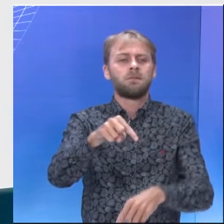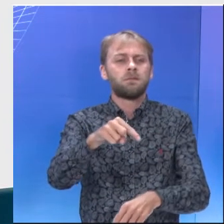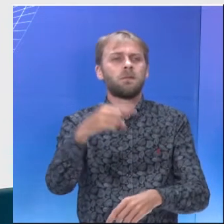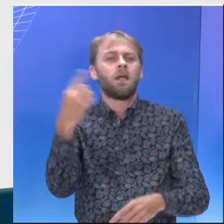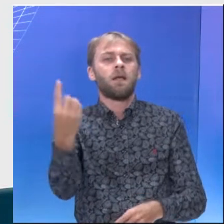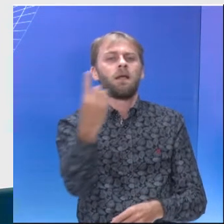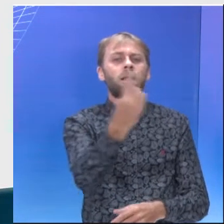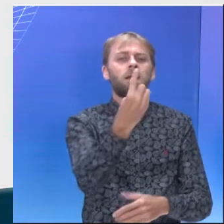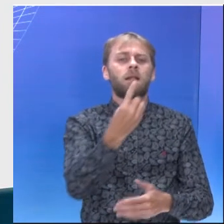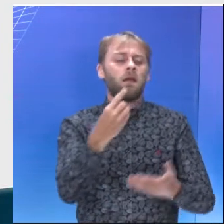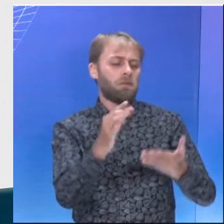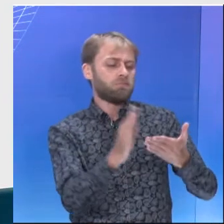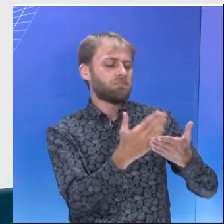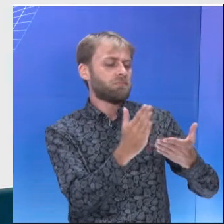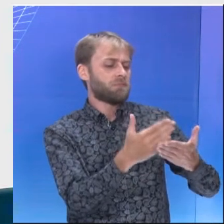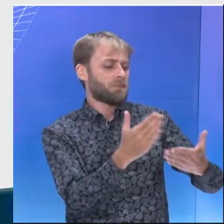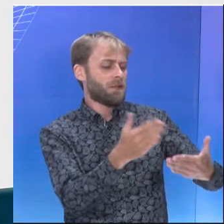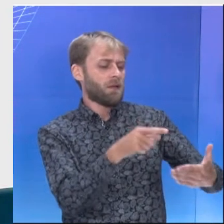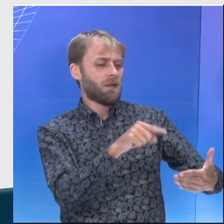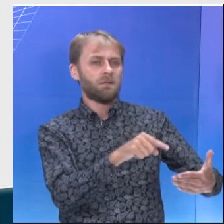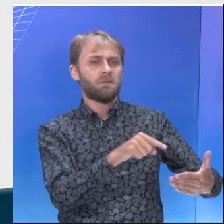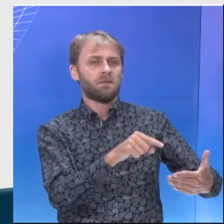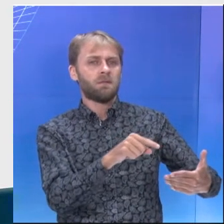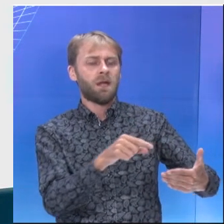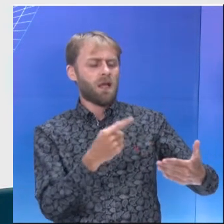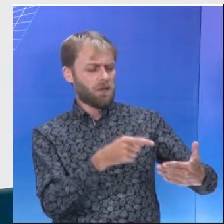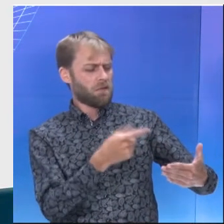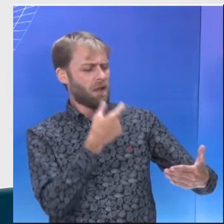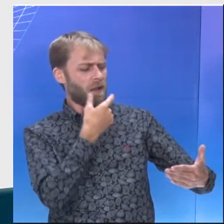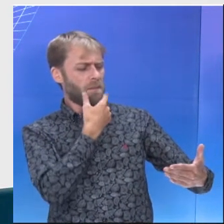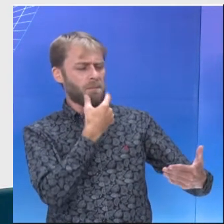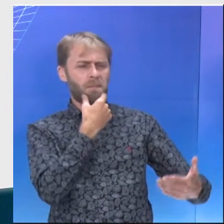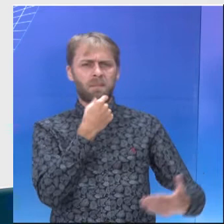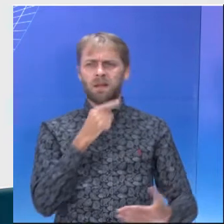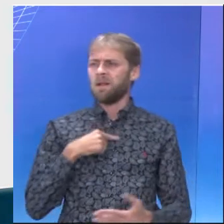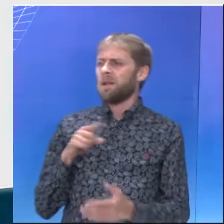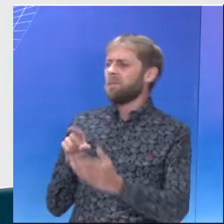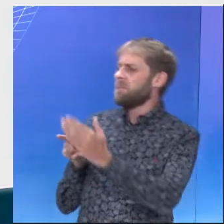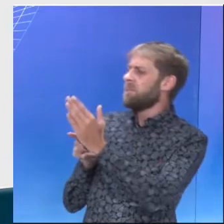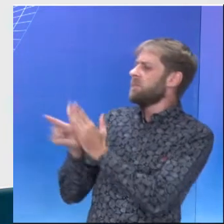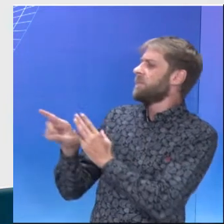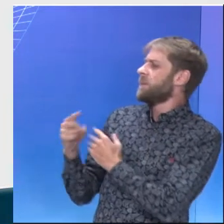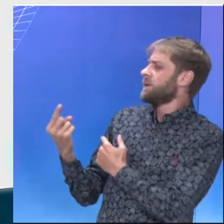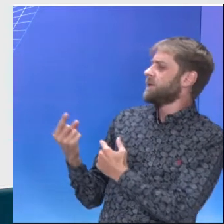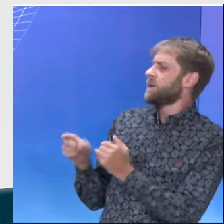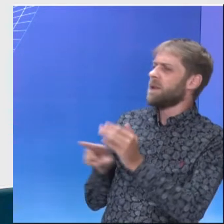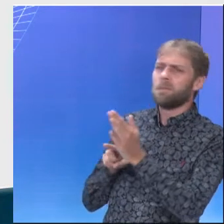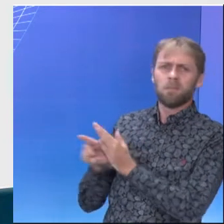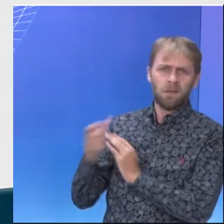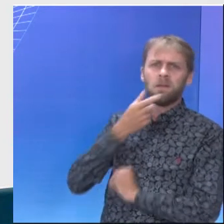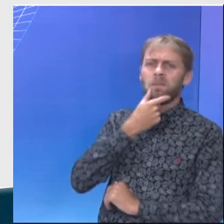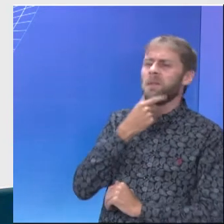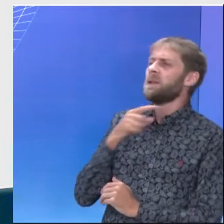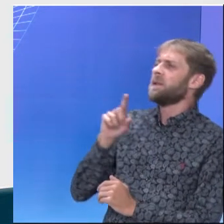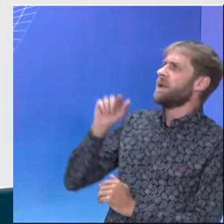com um livro. E tem esse garotinho aqui que está fazendo uma pergunta para o colega do lado, né? Ele